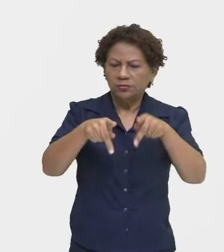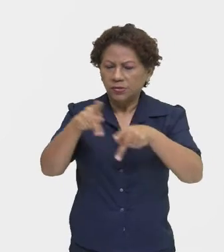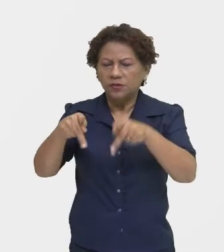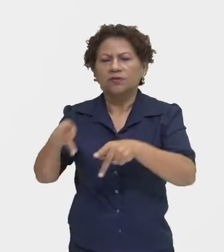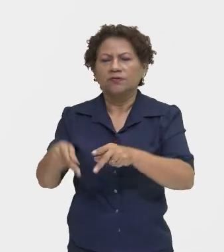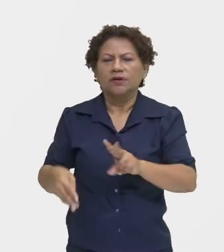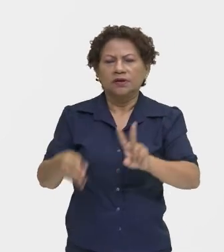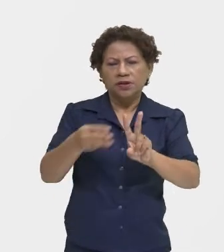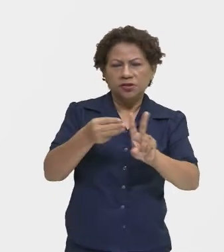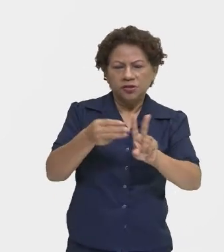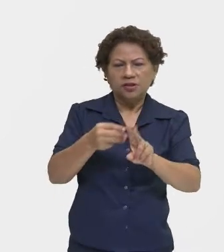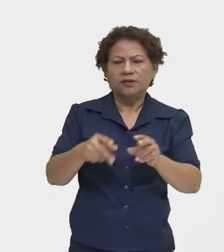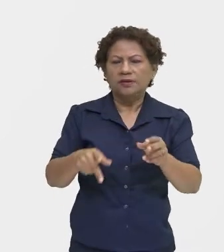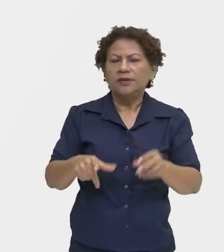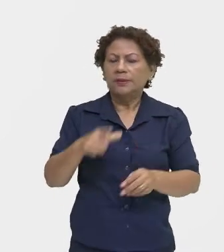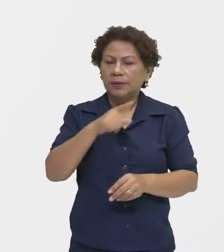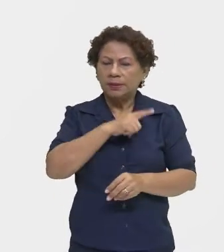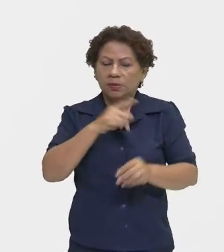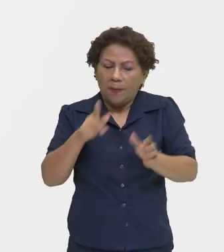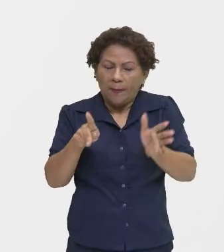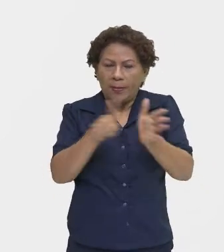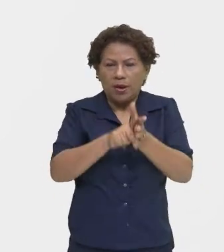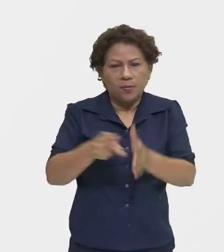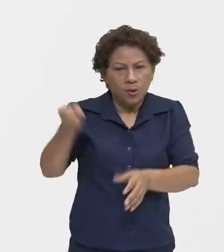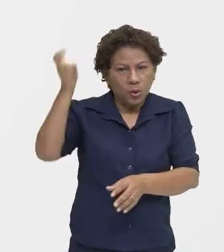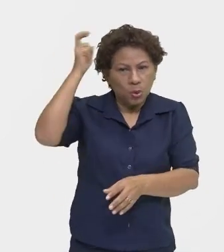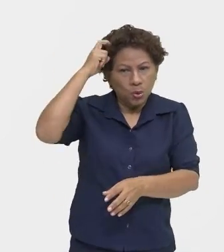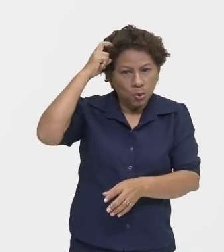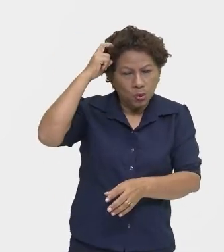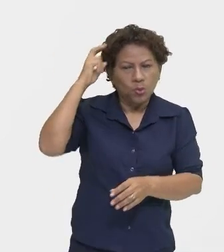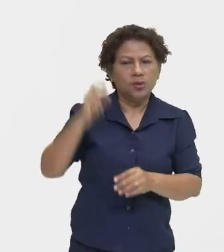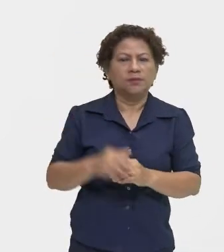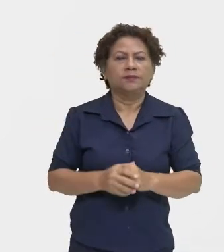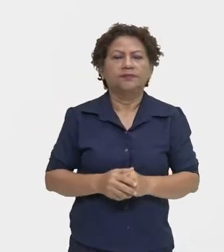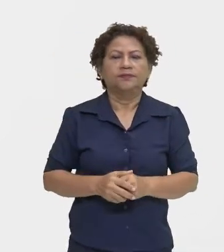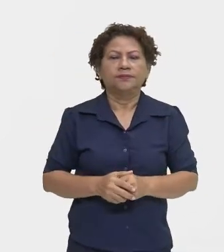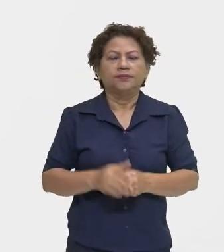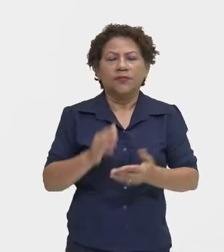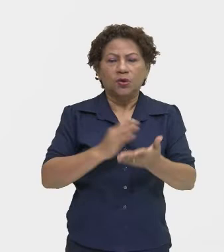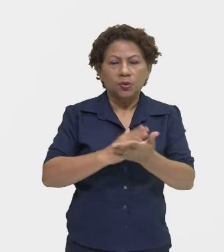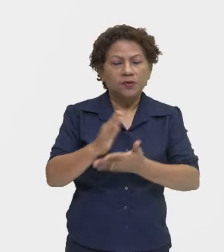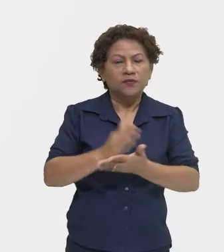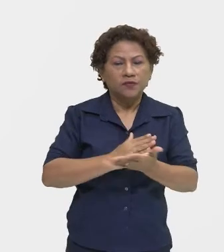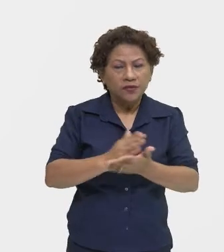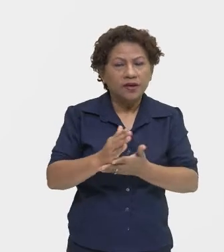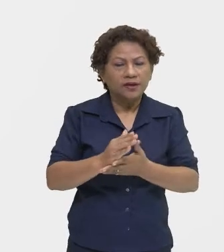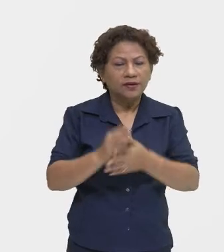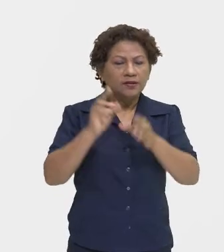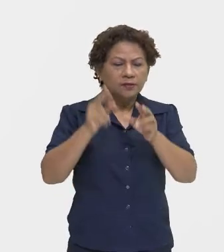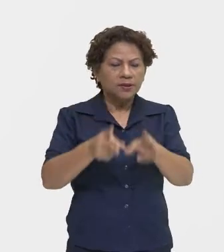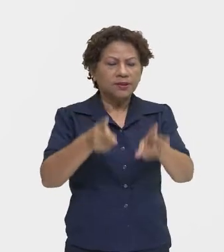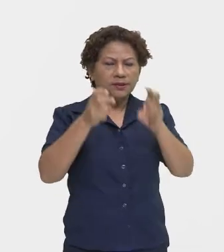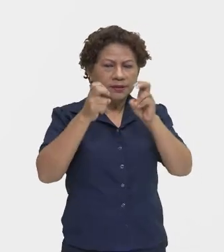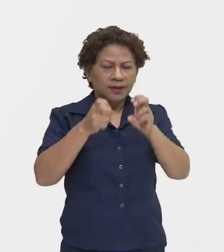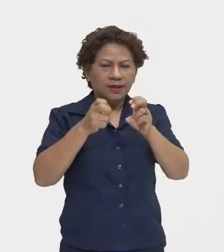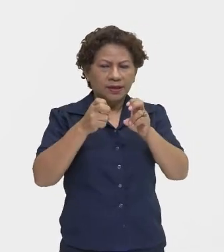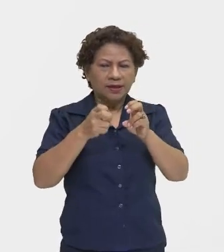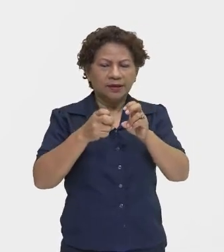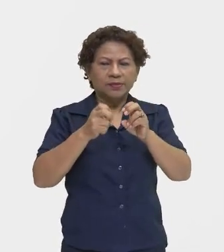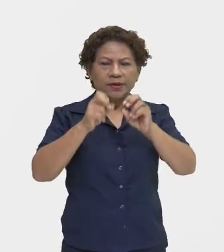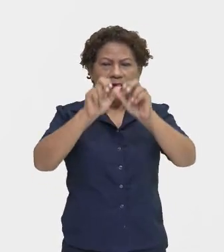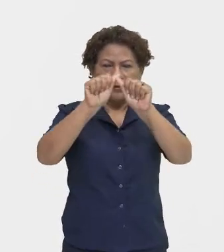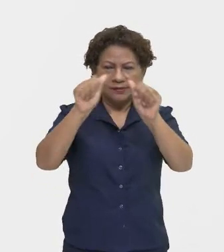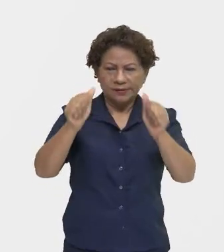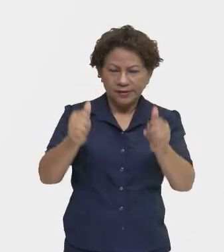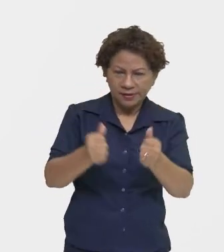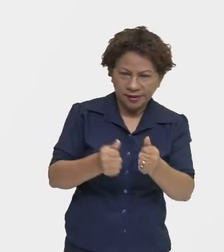culturais. A cultura indígena, muitas das vezes representada através de arte, faz parte da história do país desde antes